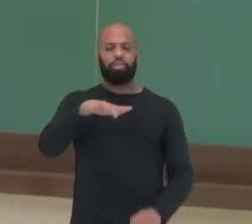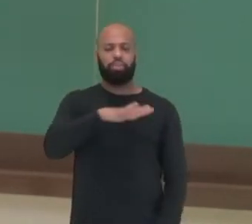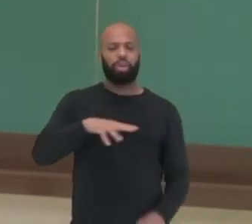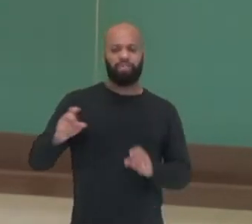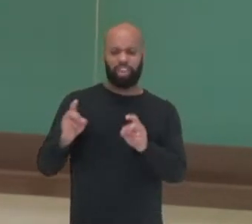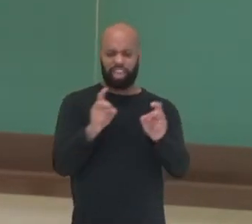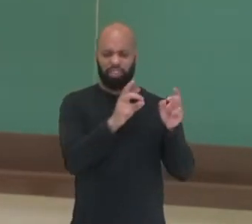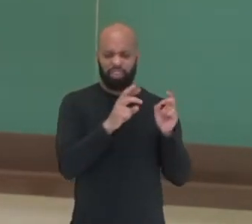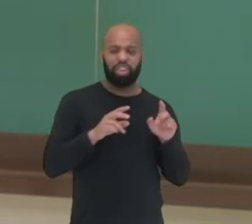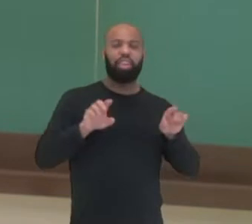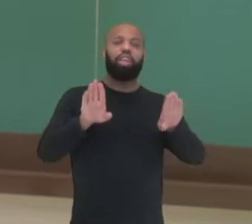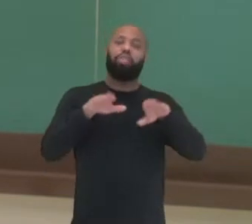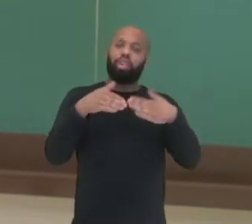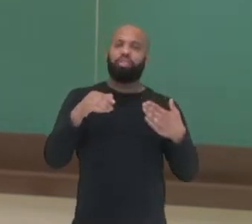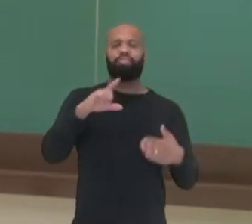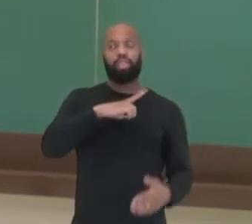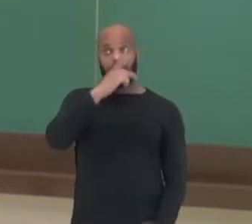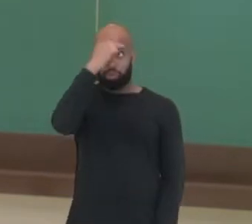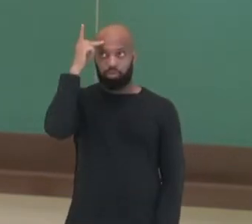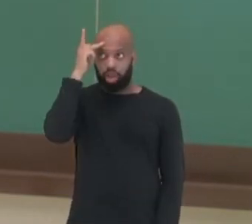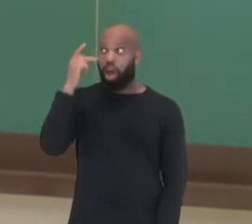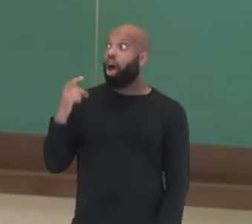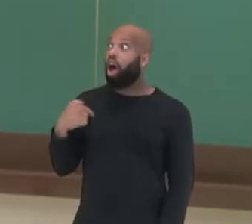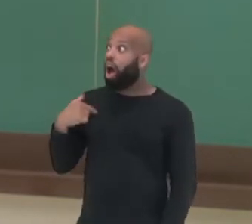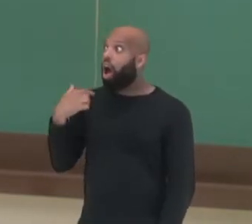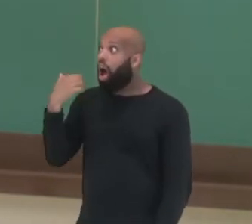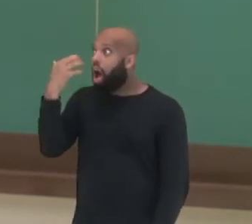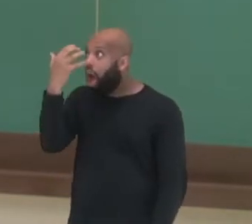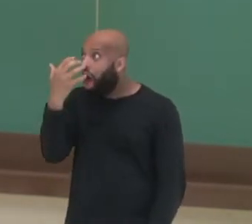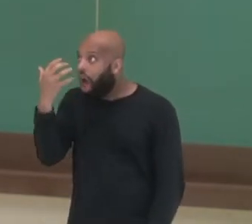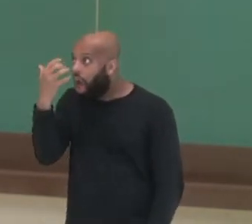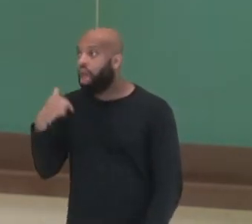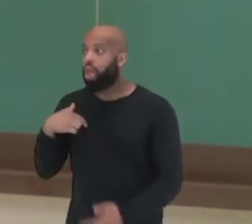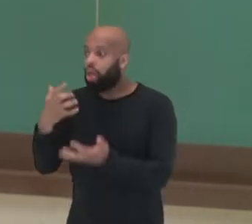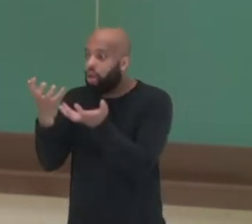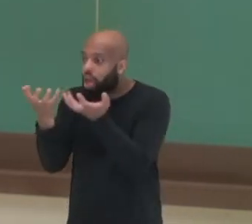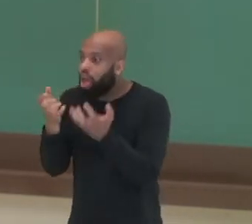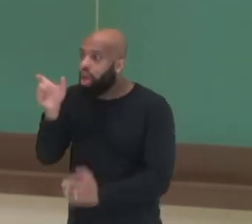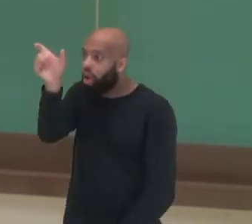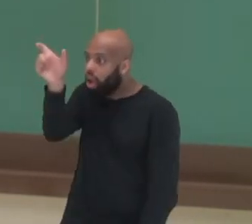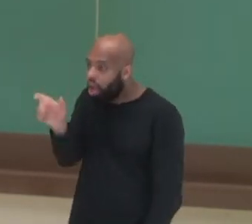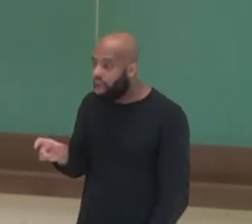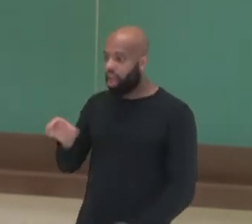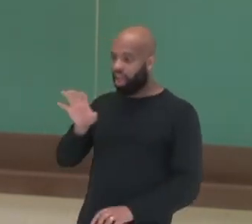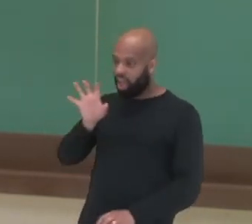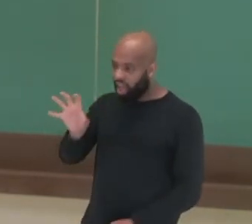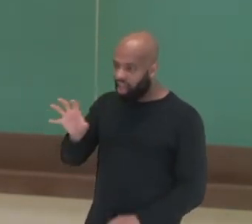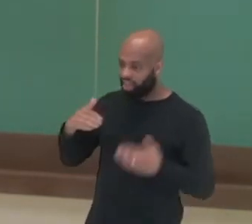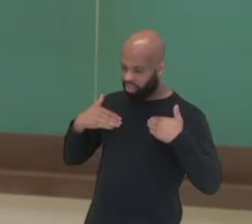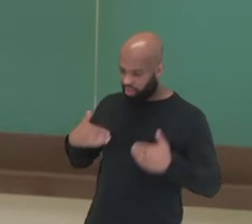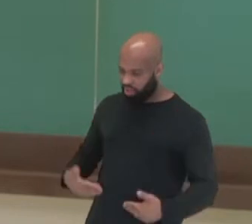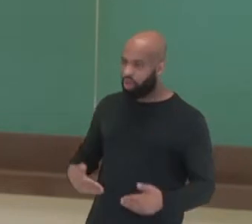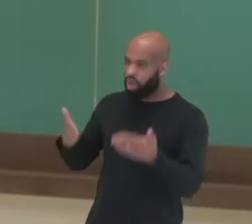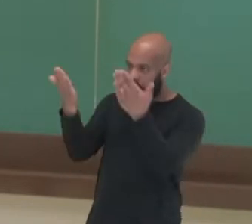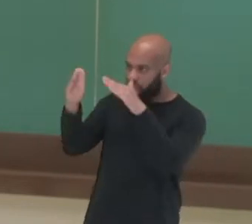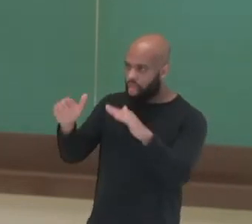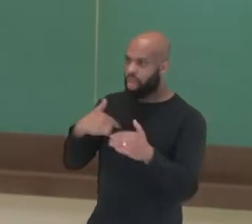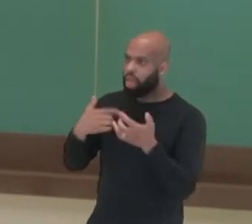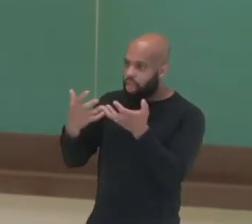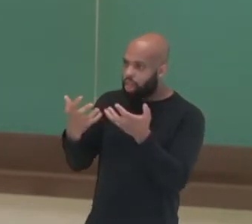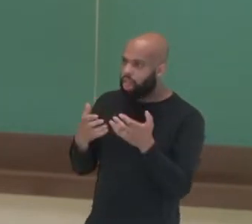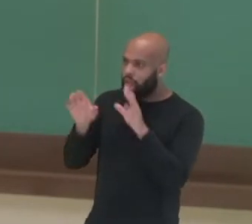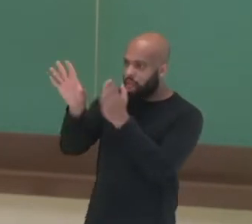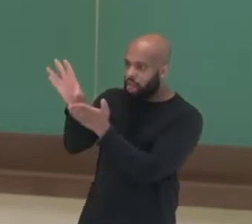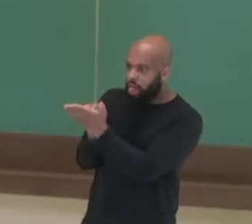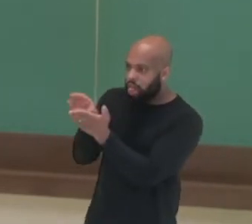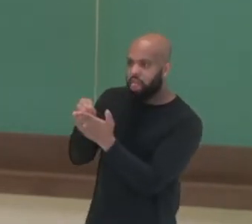as pessoas muitas vezes se iludem por essa venda e acabam comprando o produto para tentar se tornar